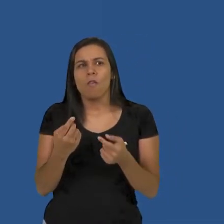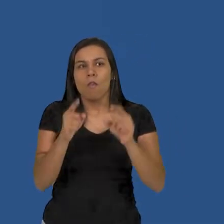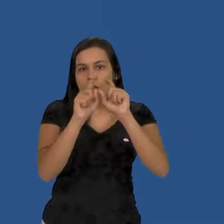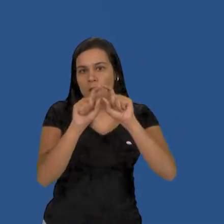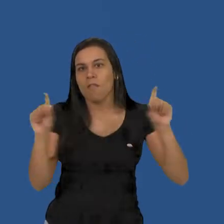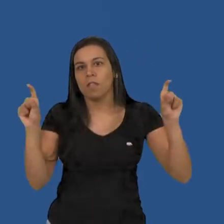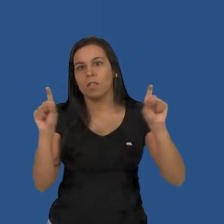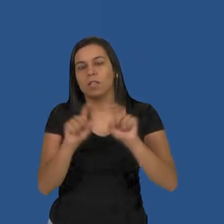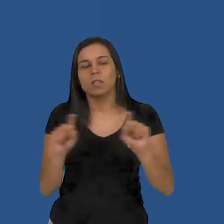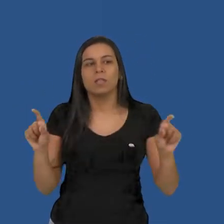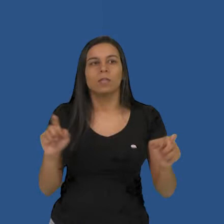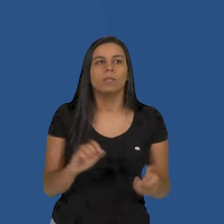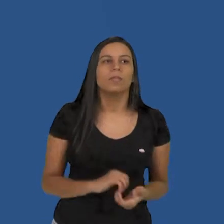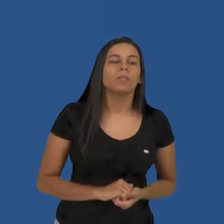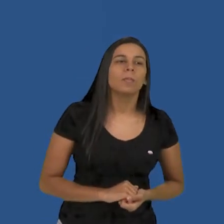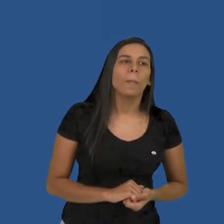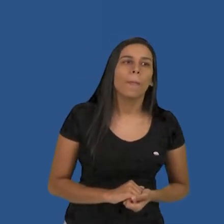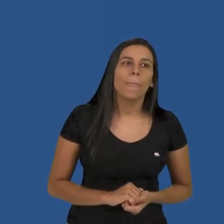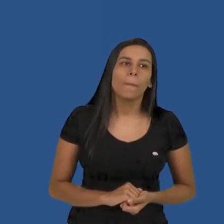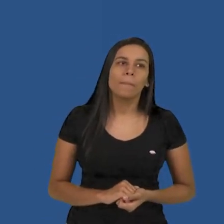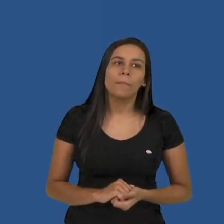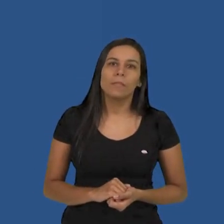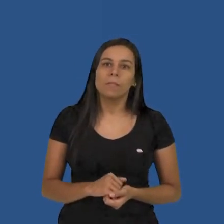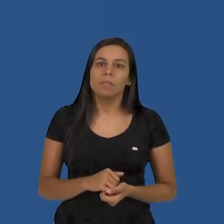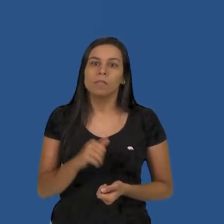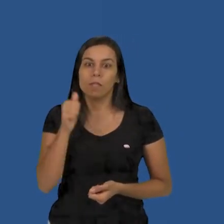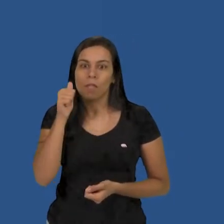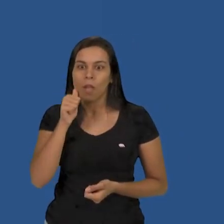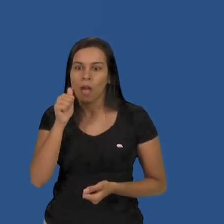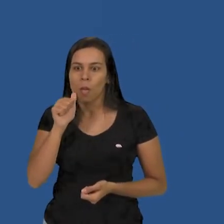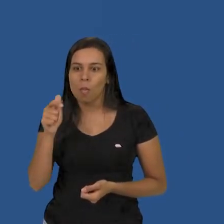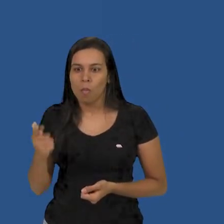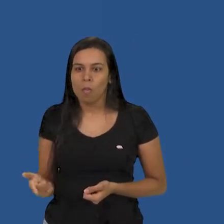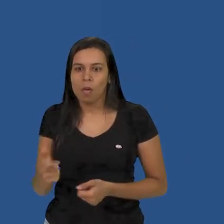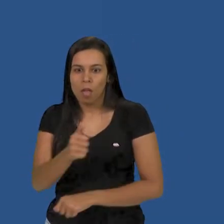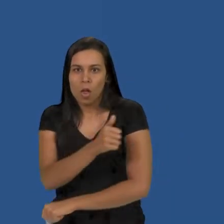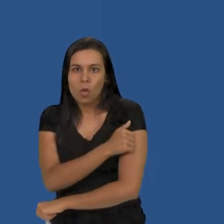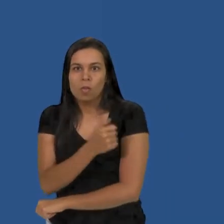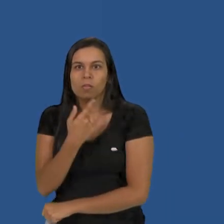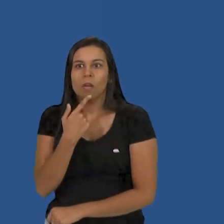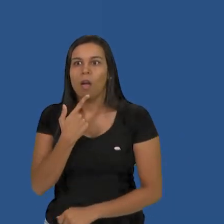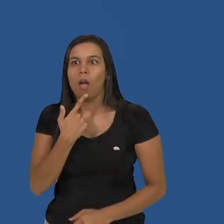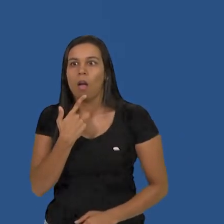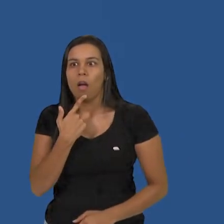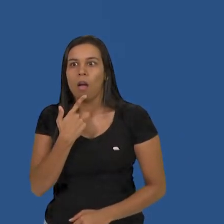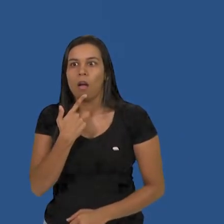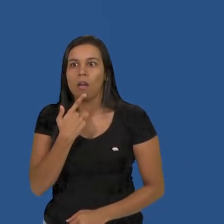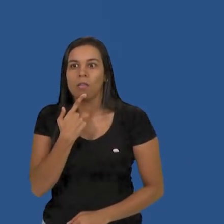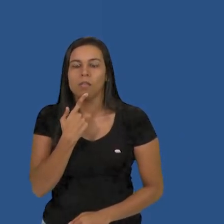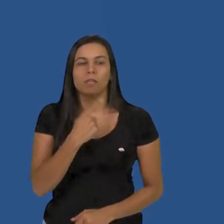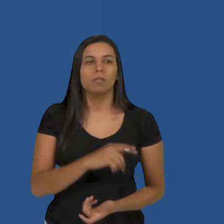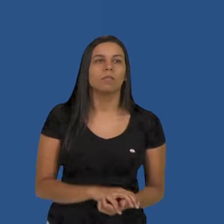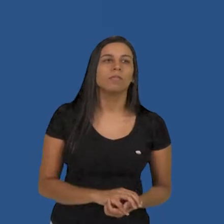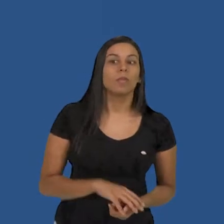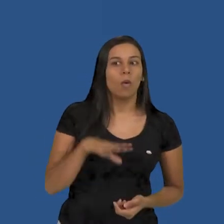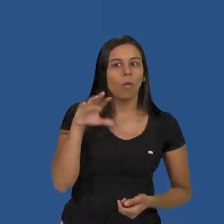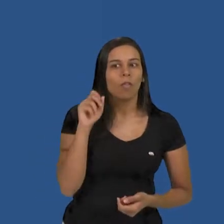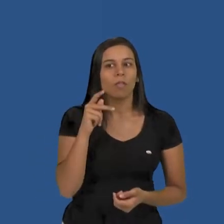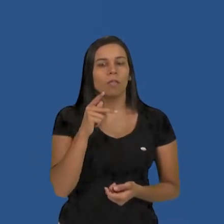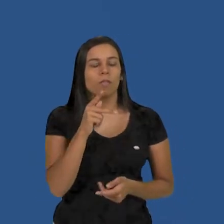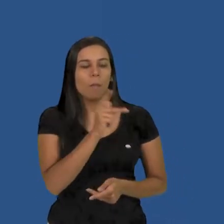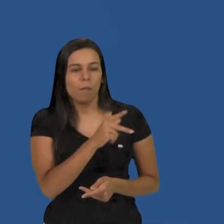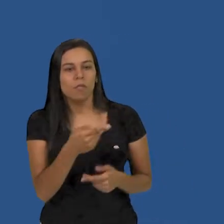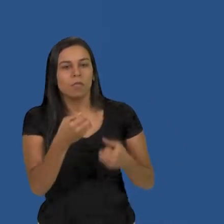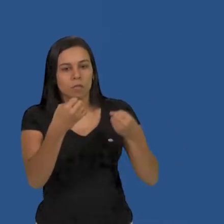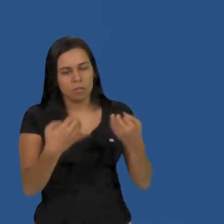alguém. Veja, quem está com a boquinha aberta aqui é a aluna, é ela que está falando, a professora, entre aspas. Então, o que é que eu posso destacar